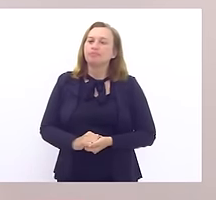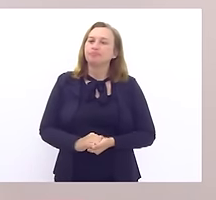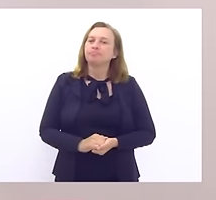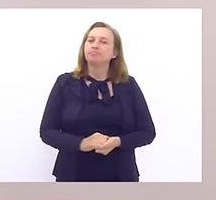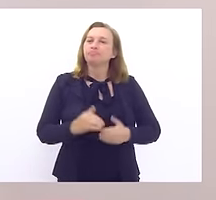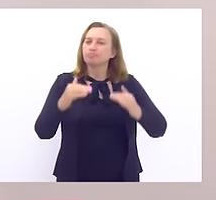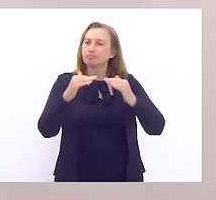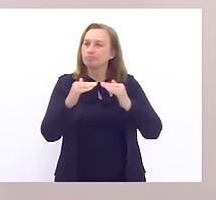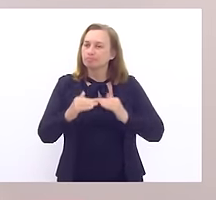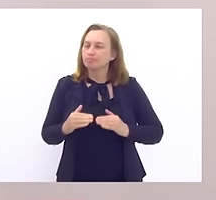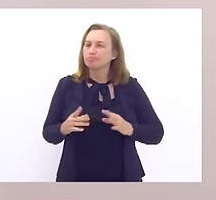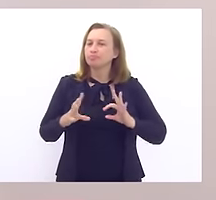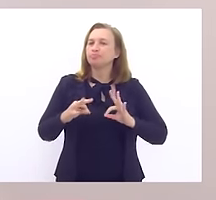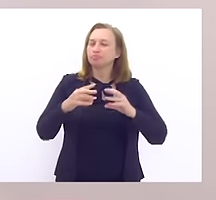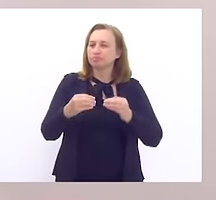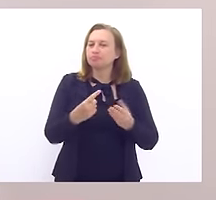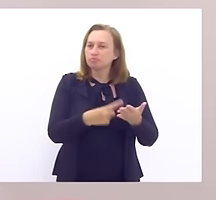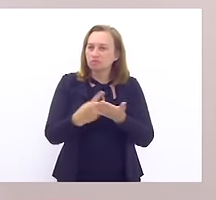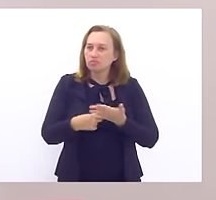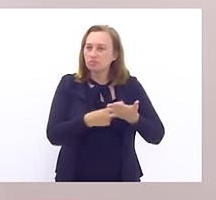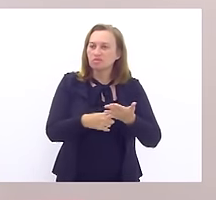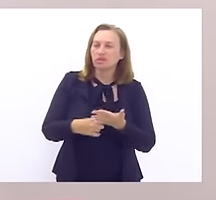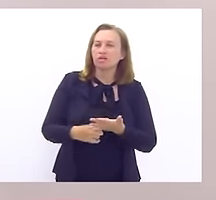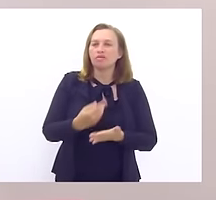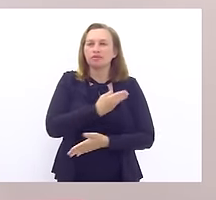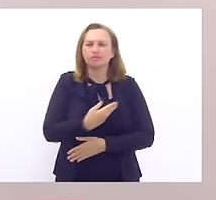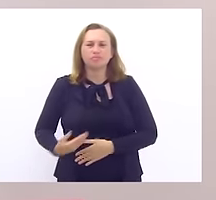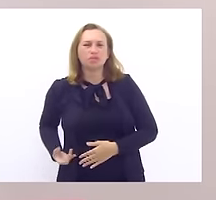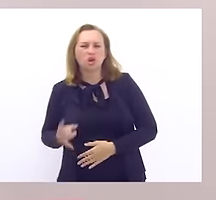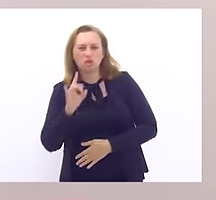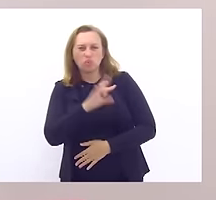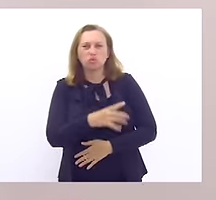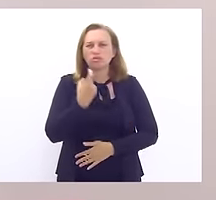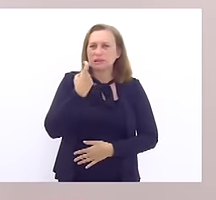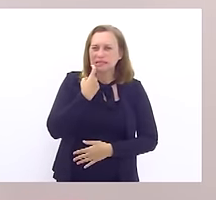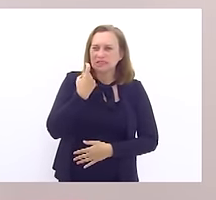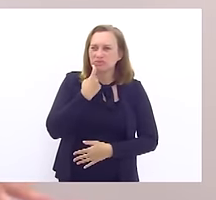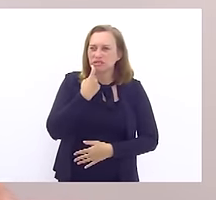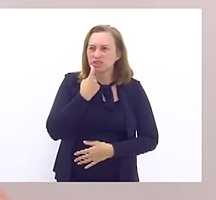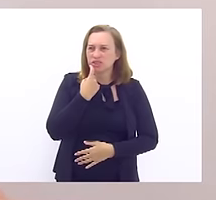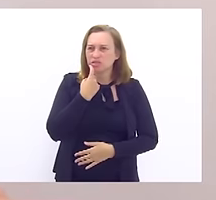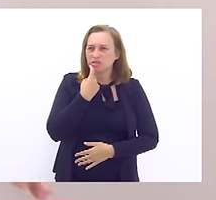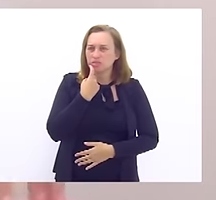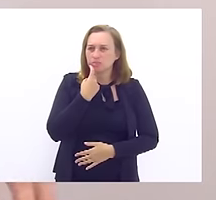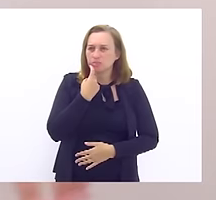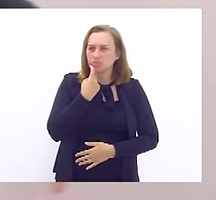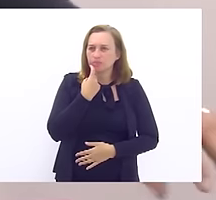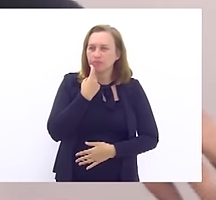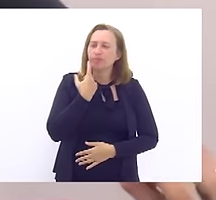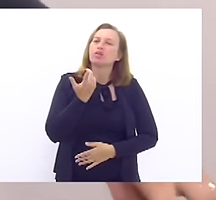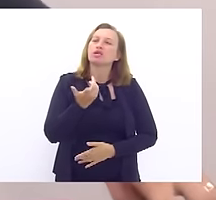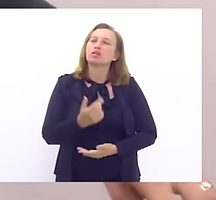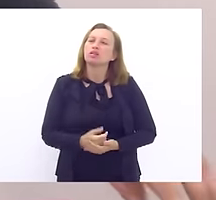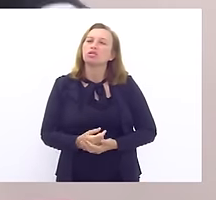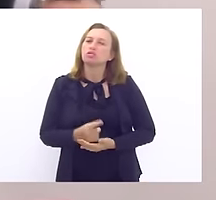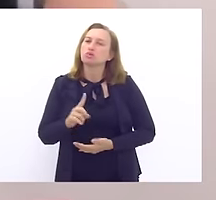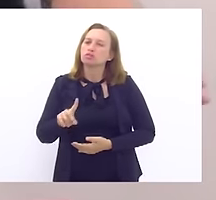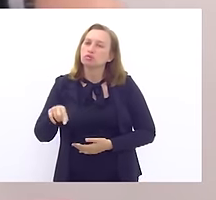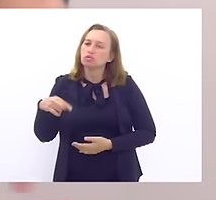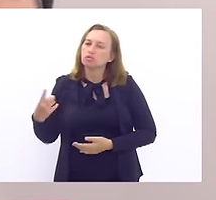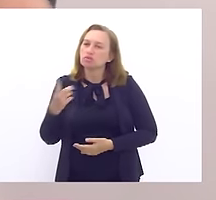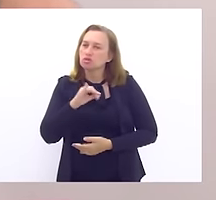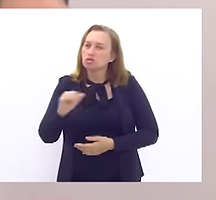e de acordo com a conversa que nós tivemos com o governador também na última sexta-feira né na última sexta-feira e considerando o fato que nos próximos dias